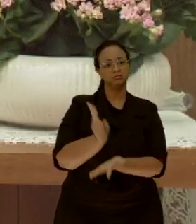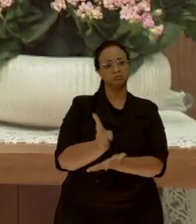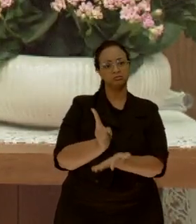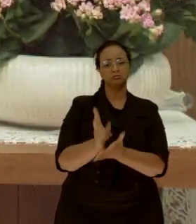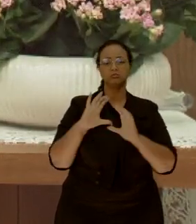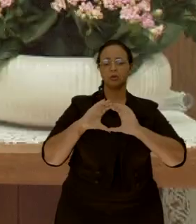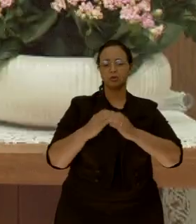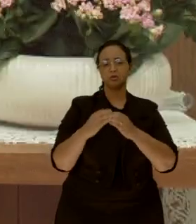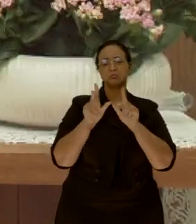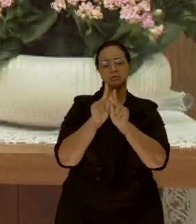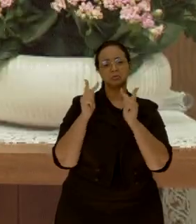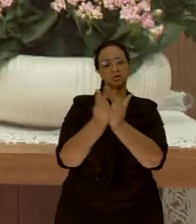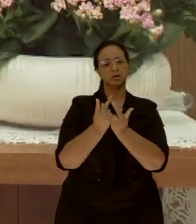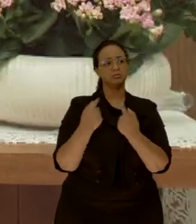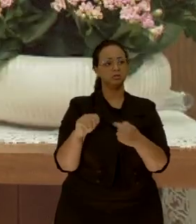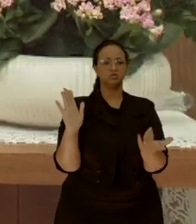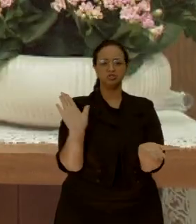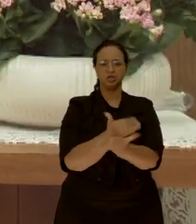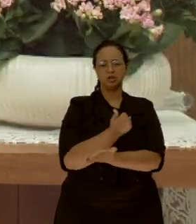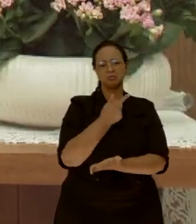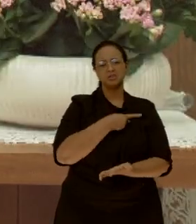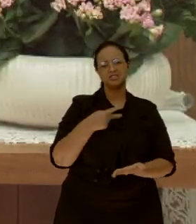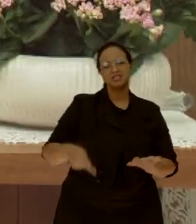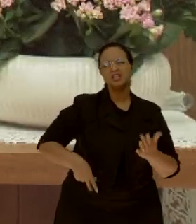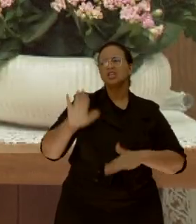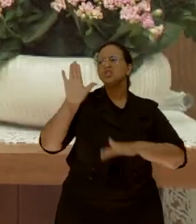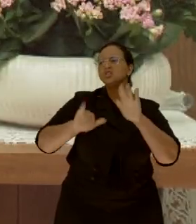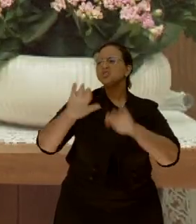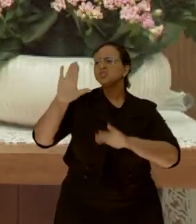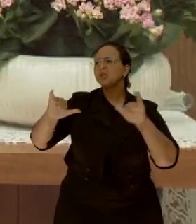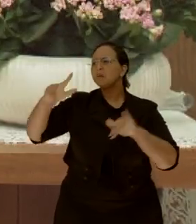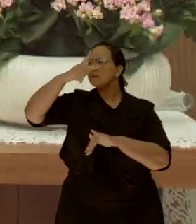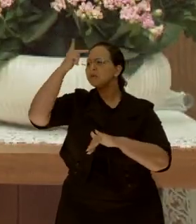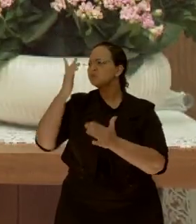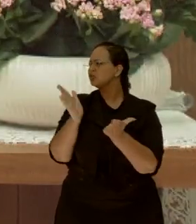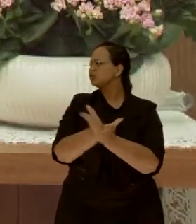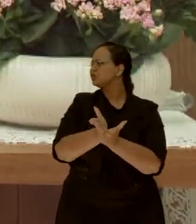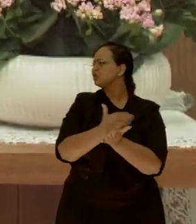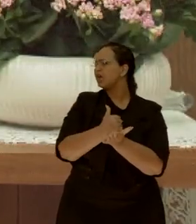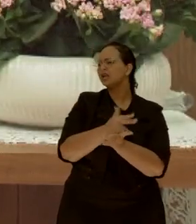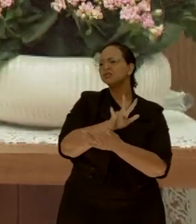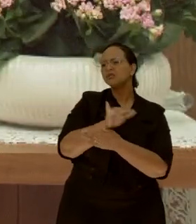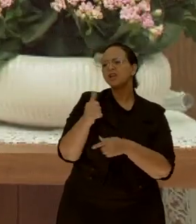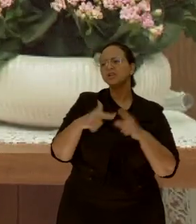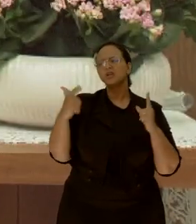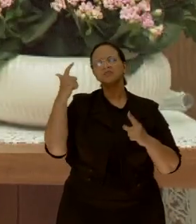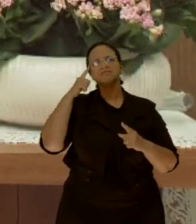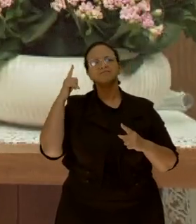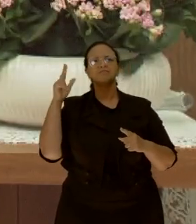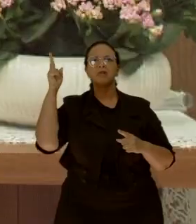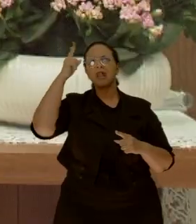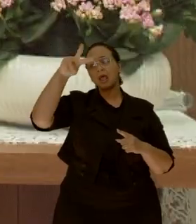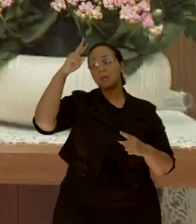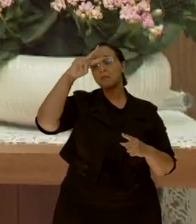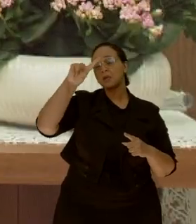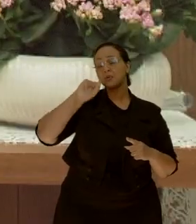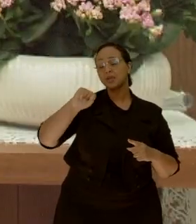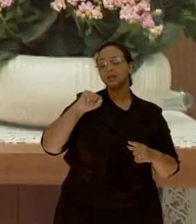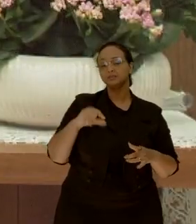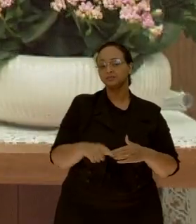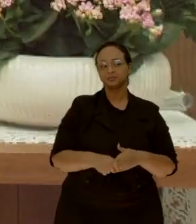isso. Então, está juntando pessoas caídas, né? E eu fiquei me lembrando uma coisa.